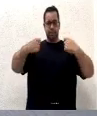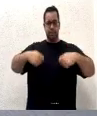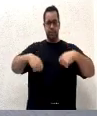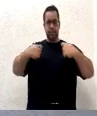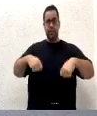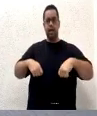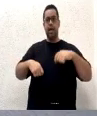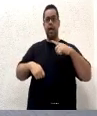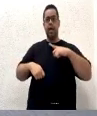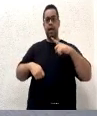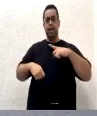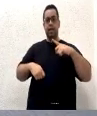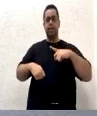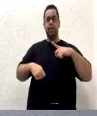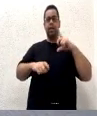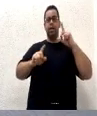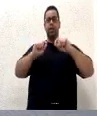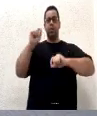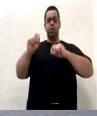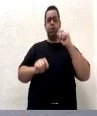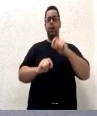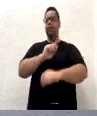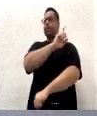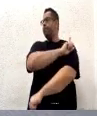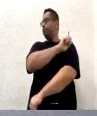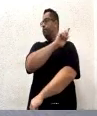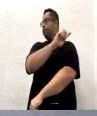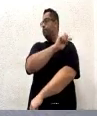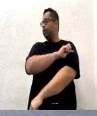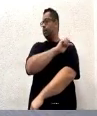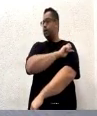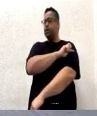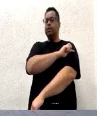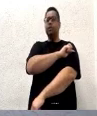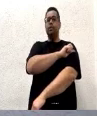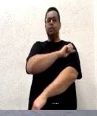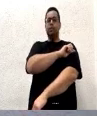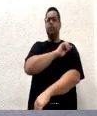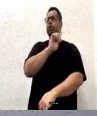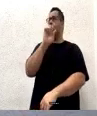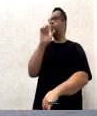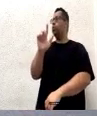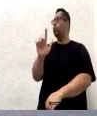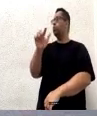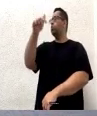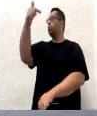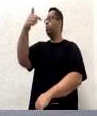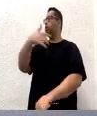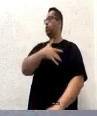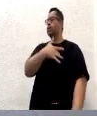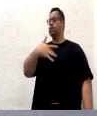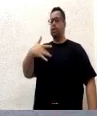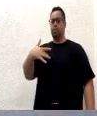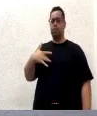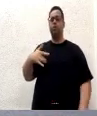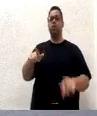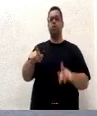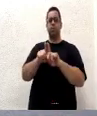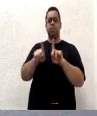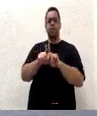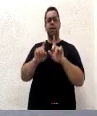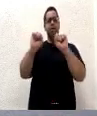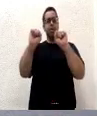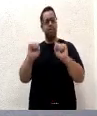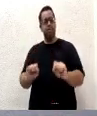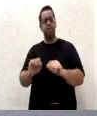de vetor, enfermagem, recepção, auxiliar de serviço, todos os outros funcionários da saúde, que possam